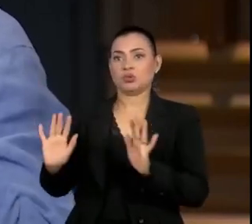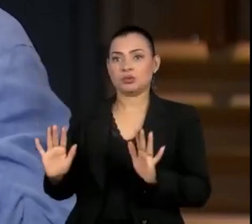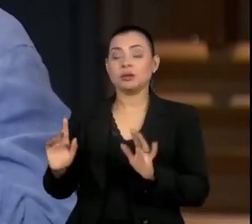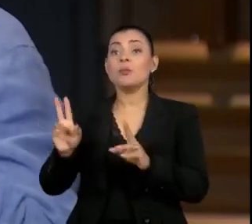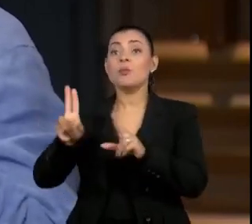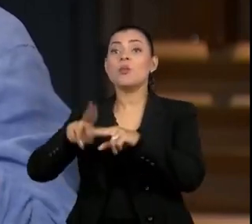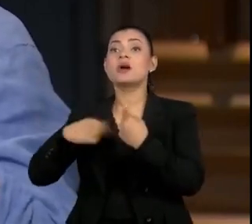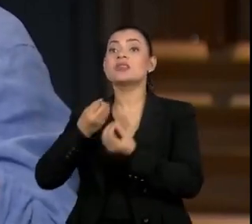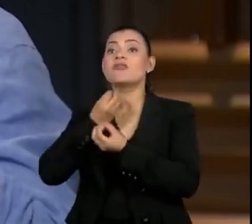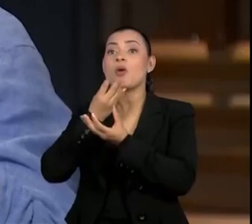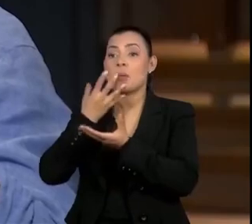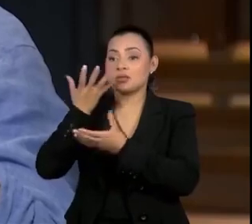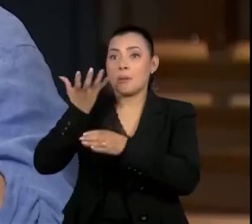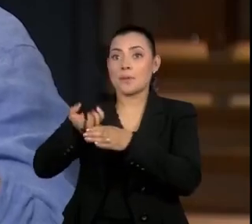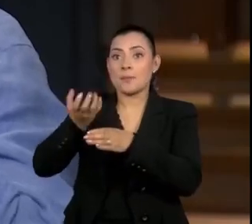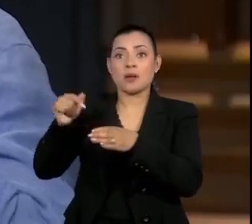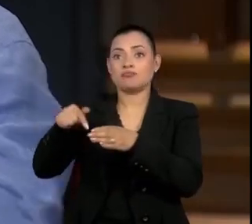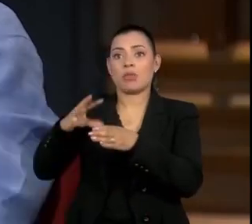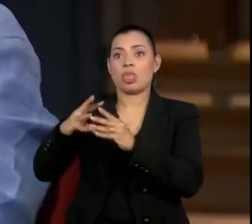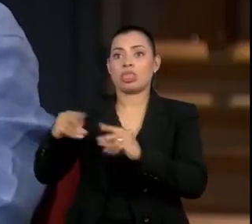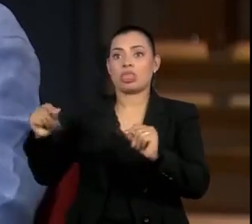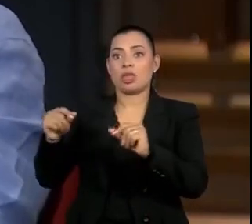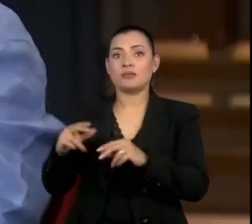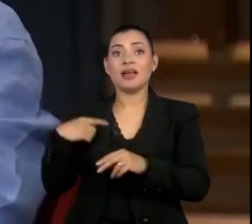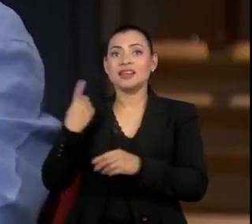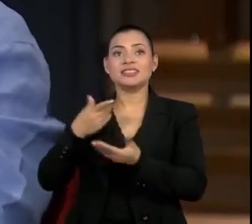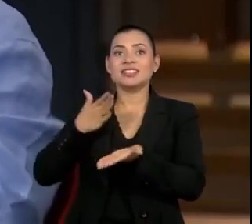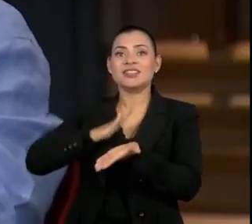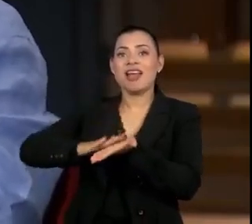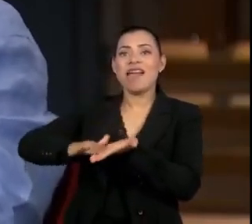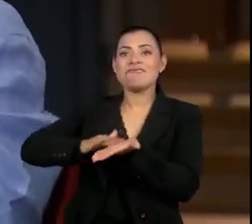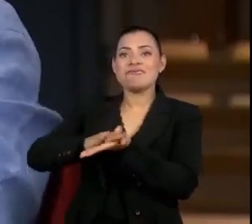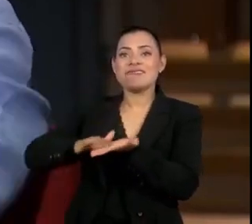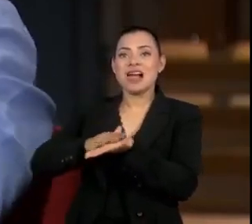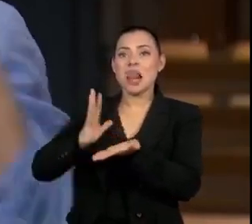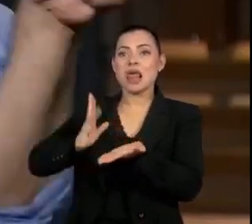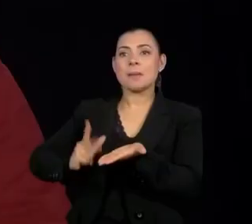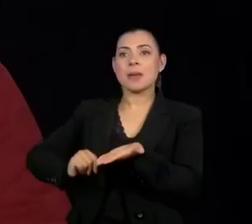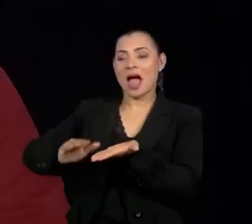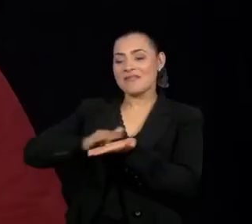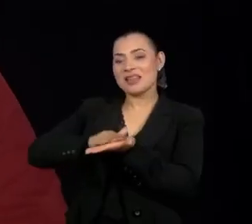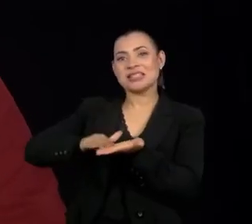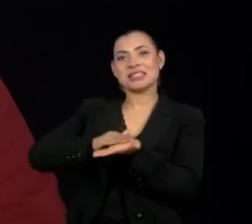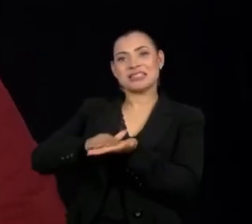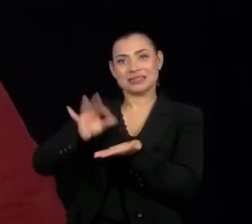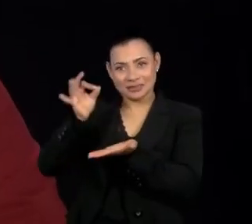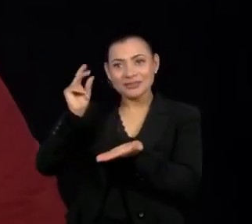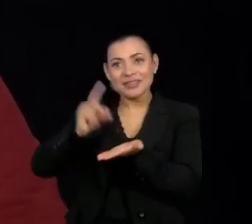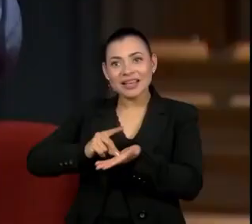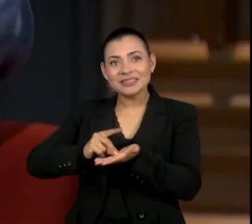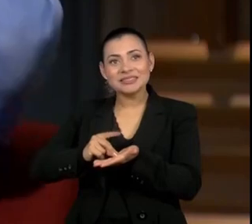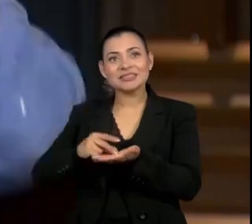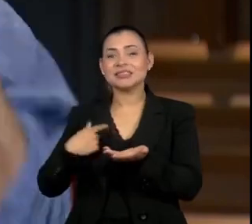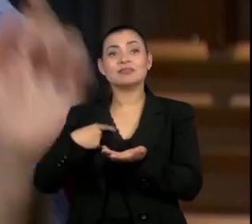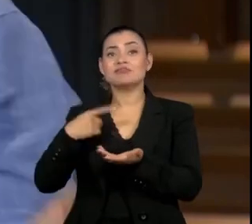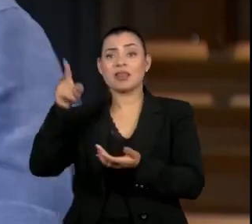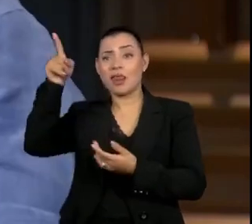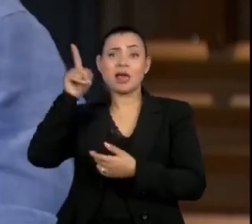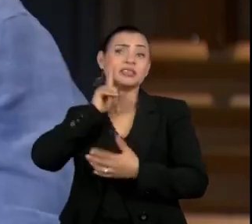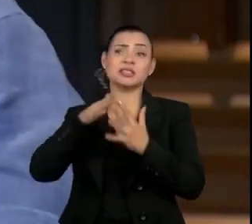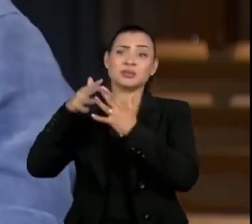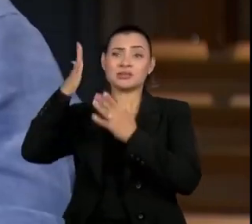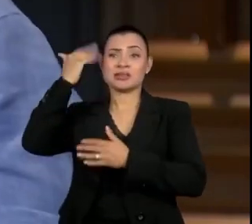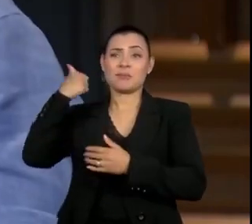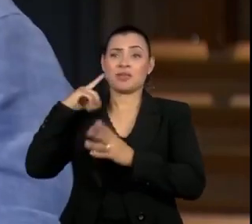de informação do CD era perdido. Quando a gente passava bombril, a gente riscava, a gente pintava e bordava, né, com os